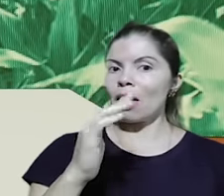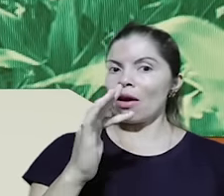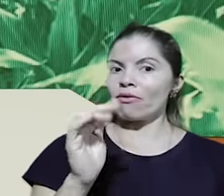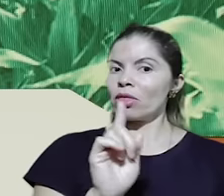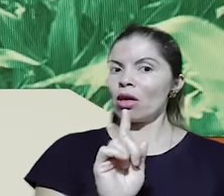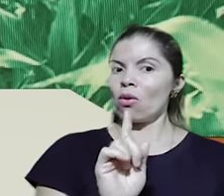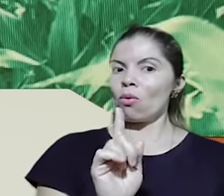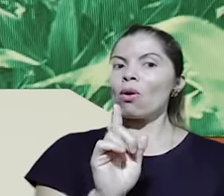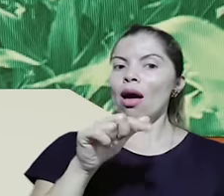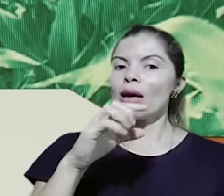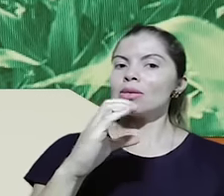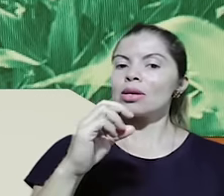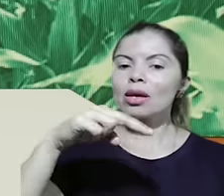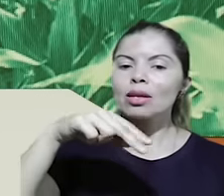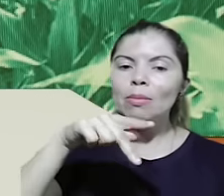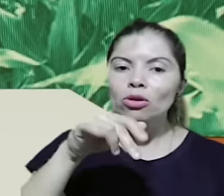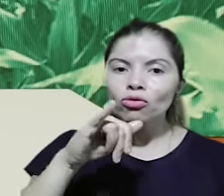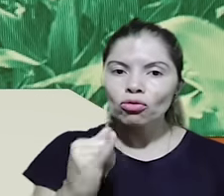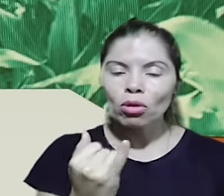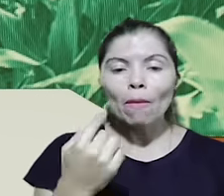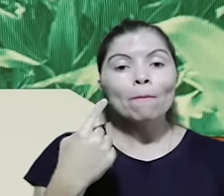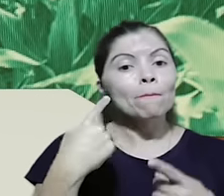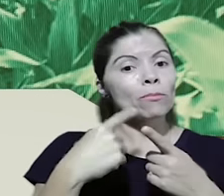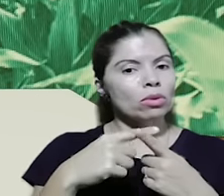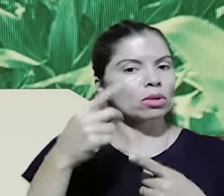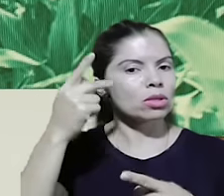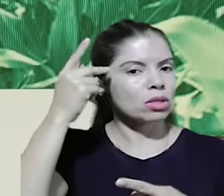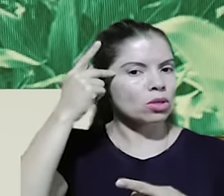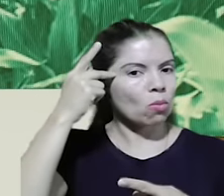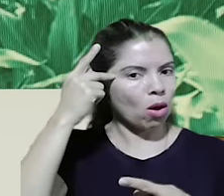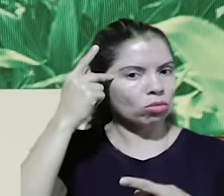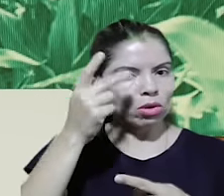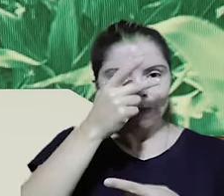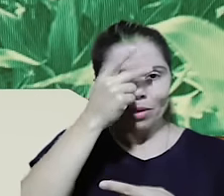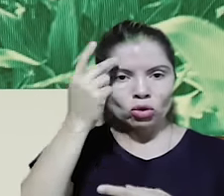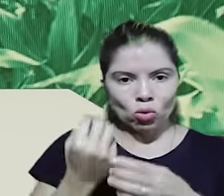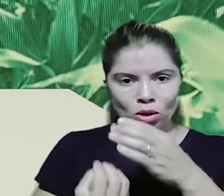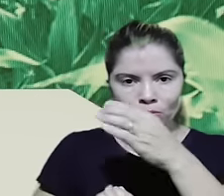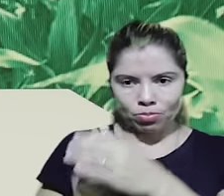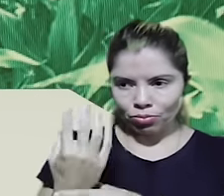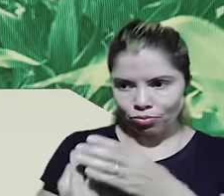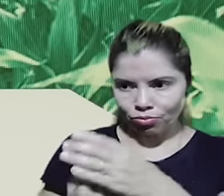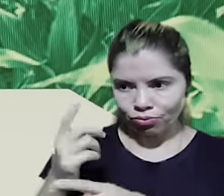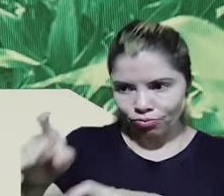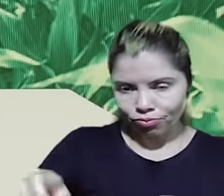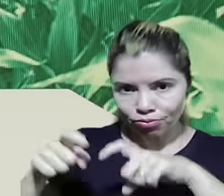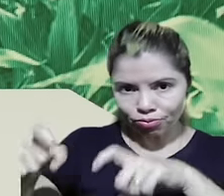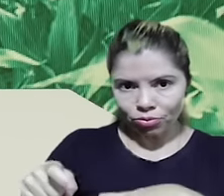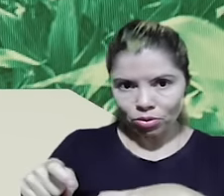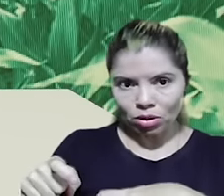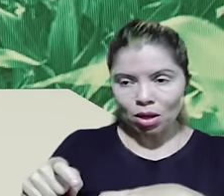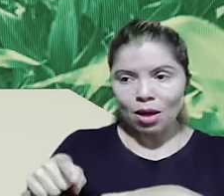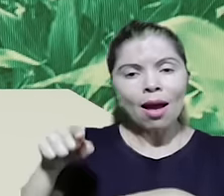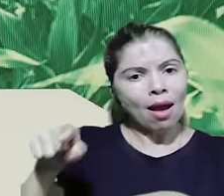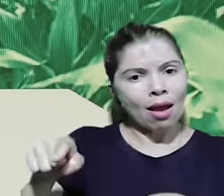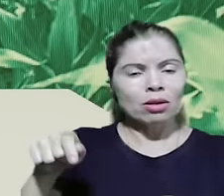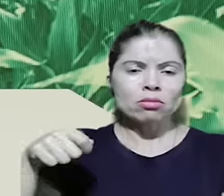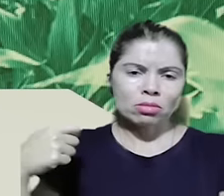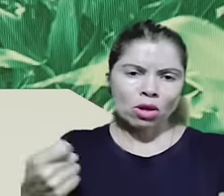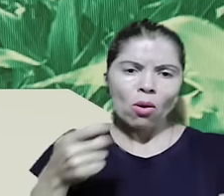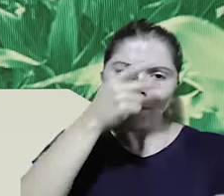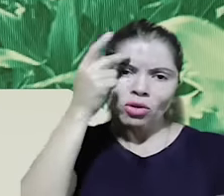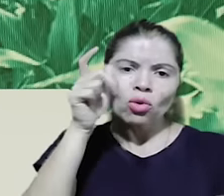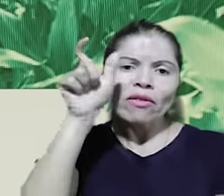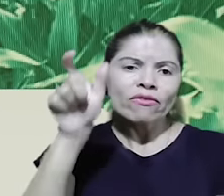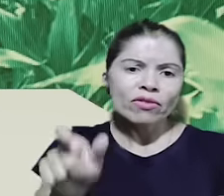quê em São Paulo a o produtor rural mesmo sendo pessoa física ele já ganha eh um número de